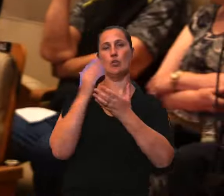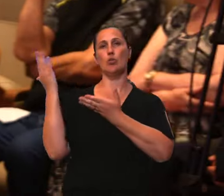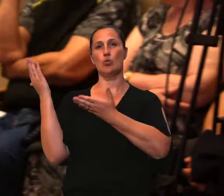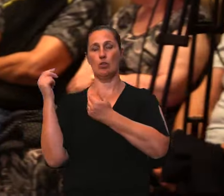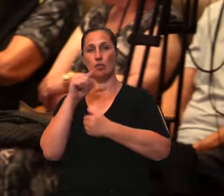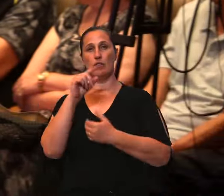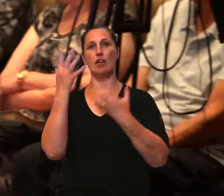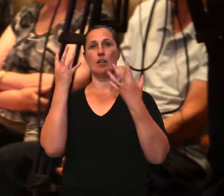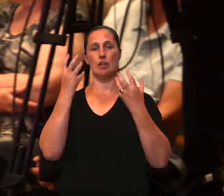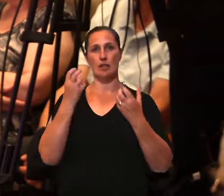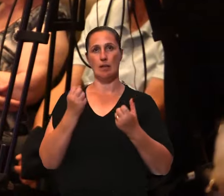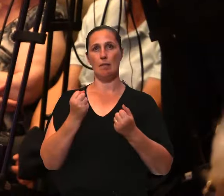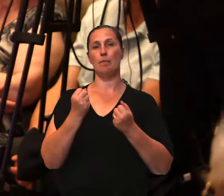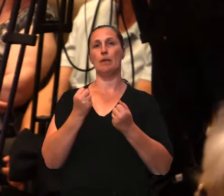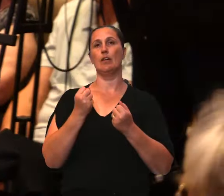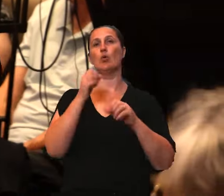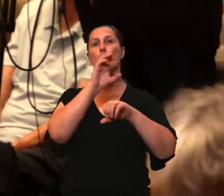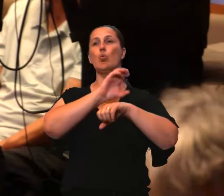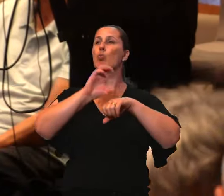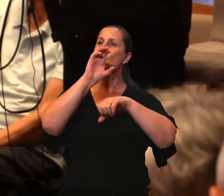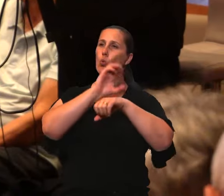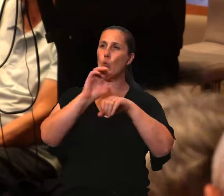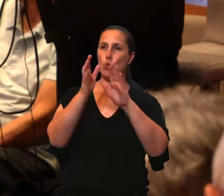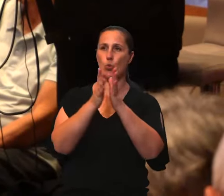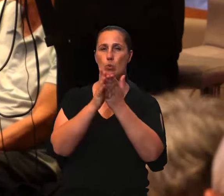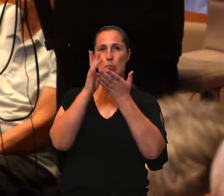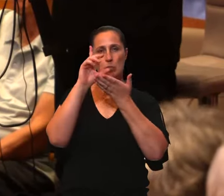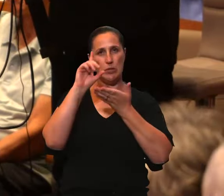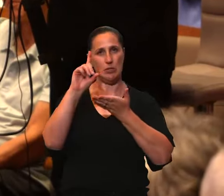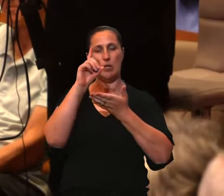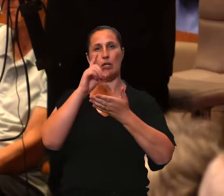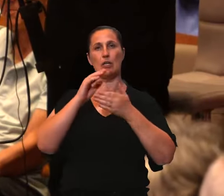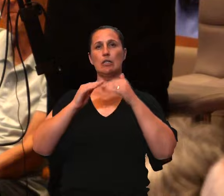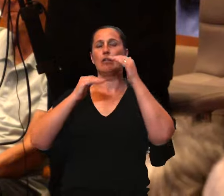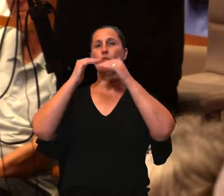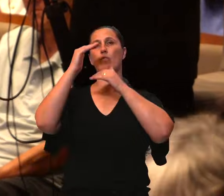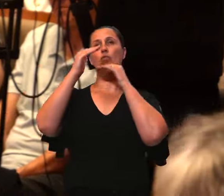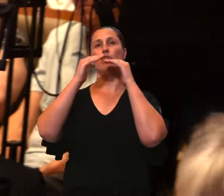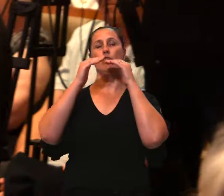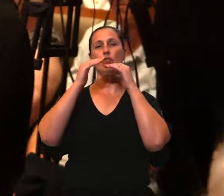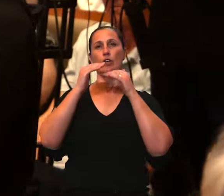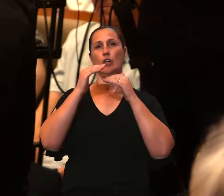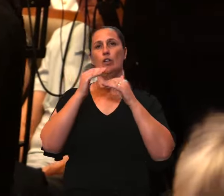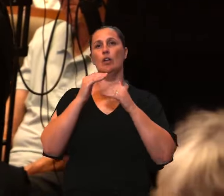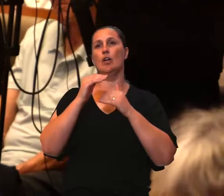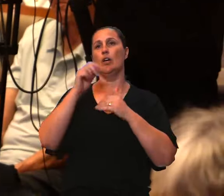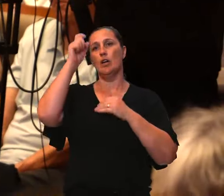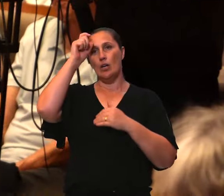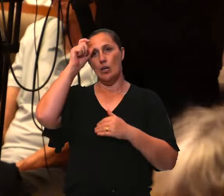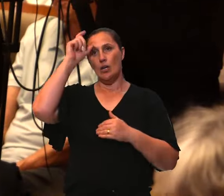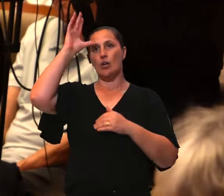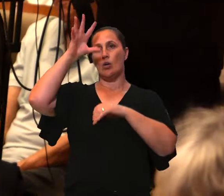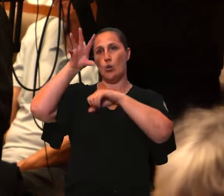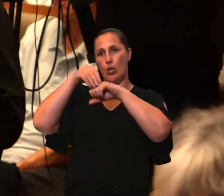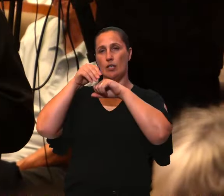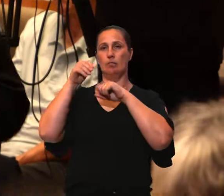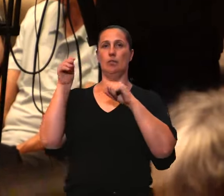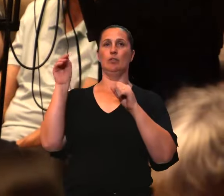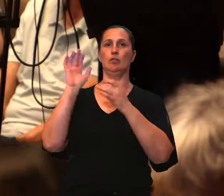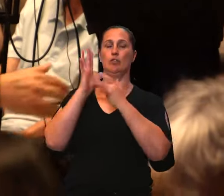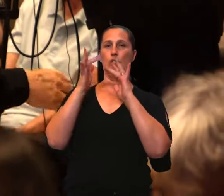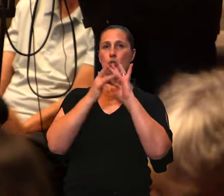isso e poderá fazer cursos bíblicos para crescer no seu conhecimento de Jesus Ok a Ti agora olha pra